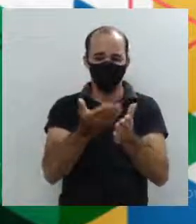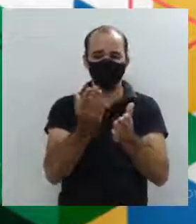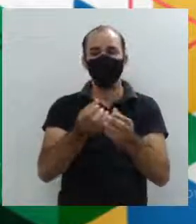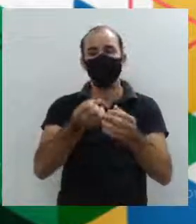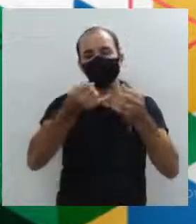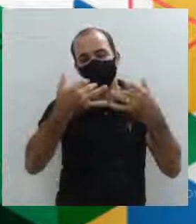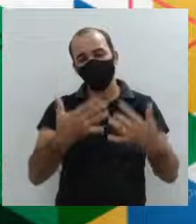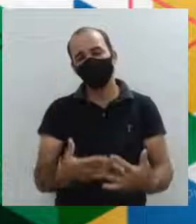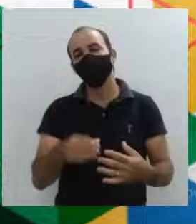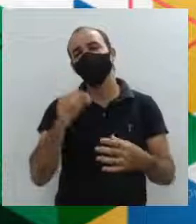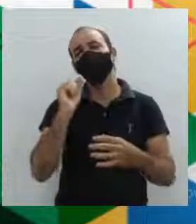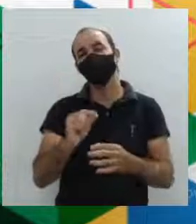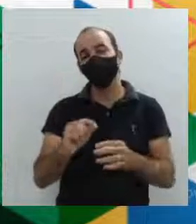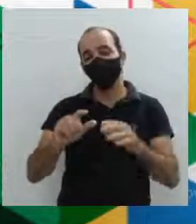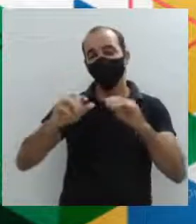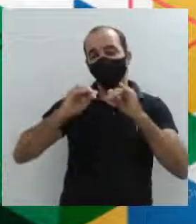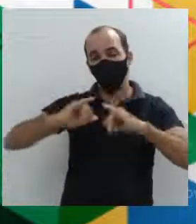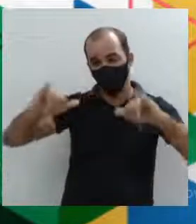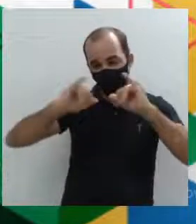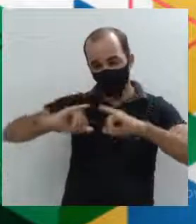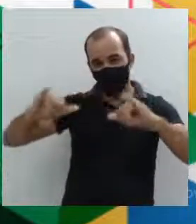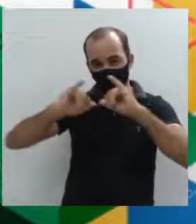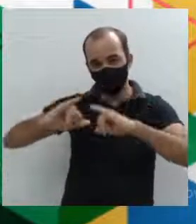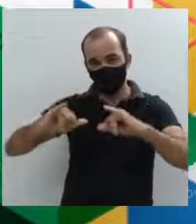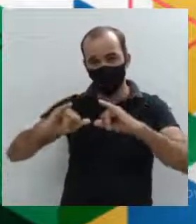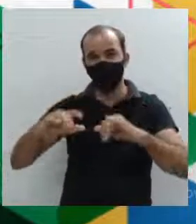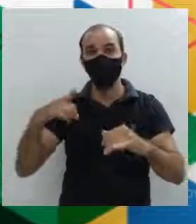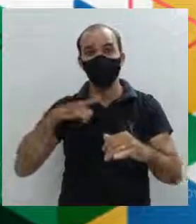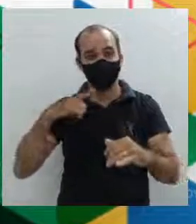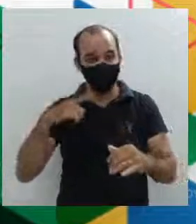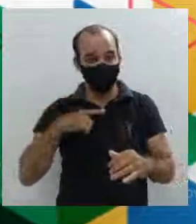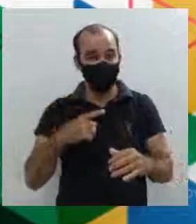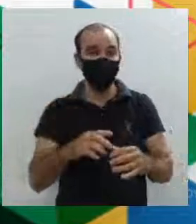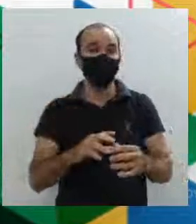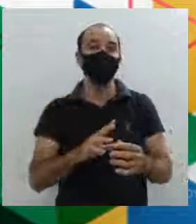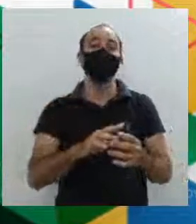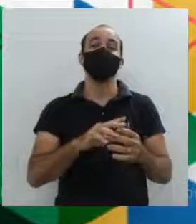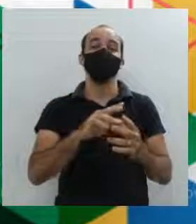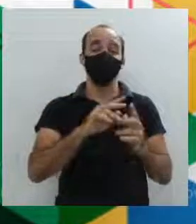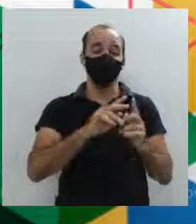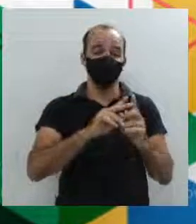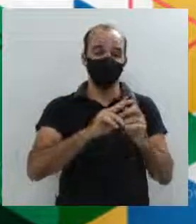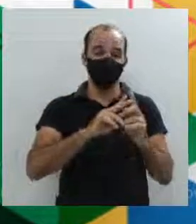uma determinada marca de refrigerante mundialmente conhecida